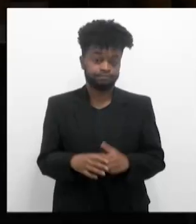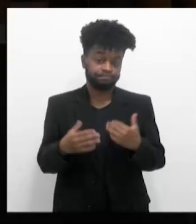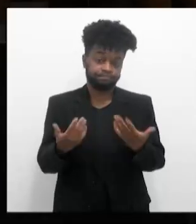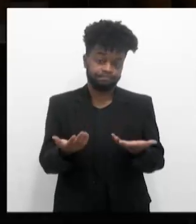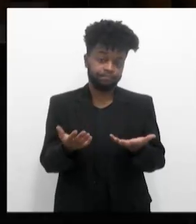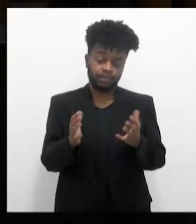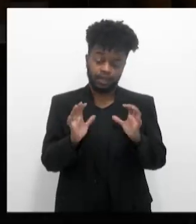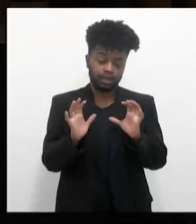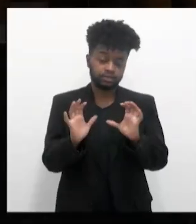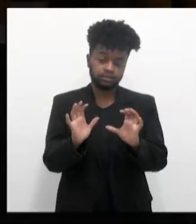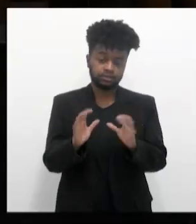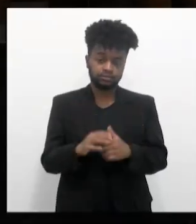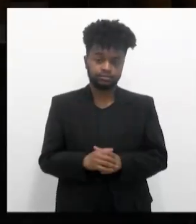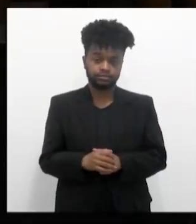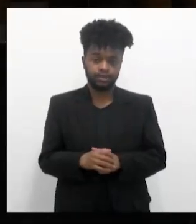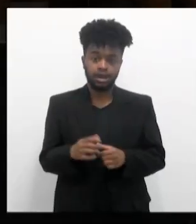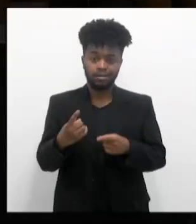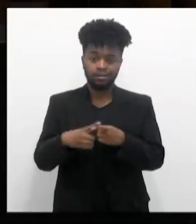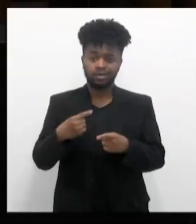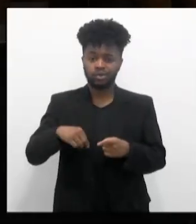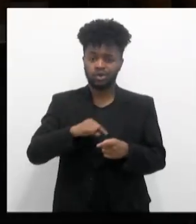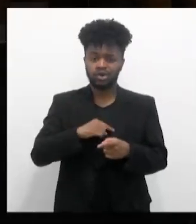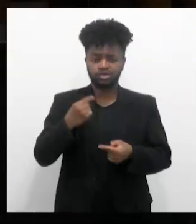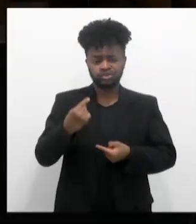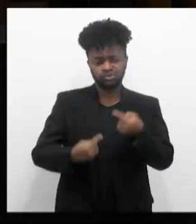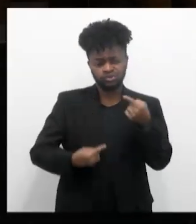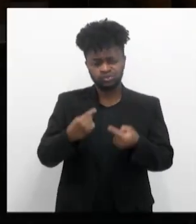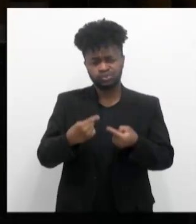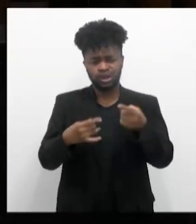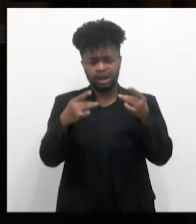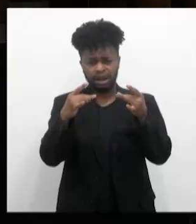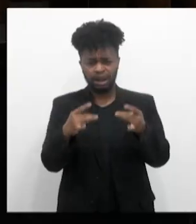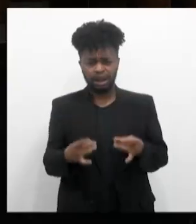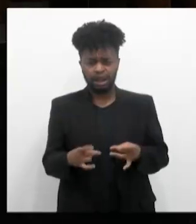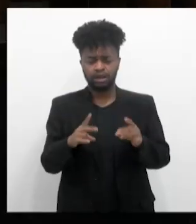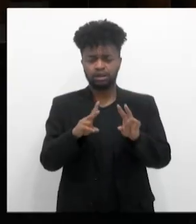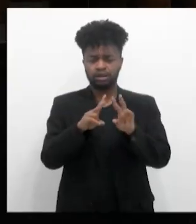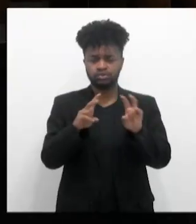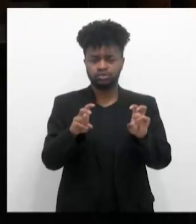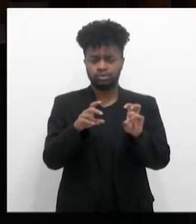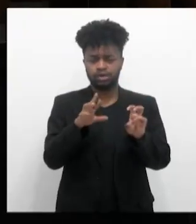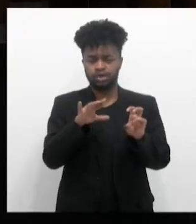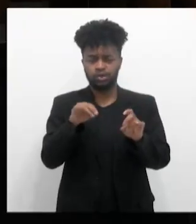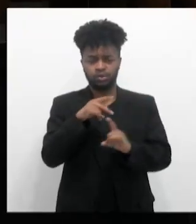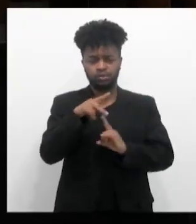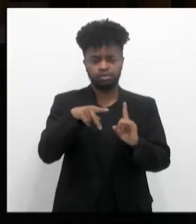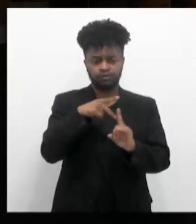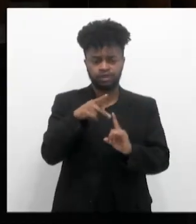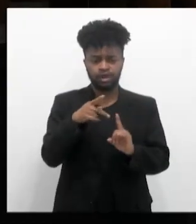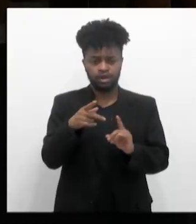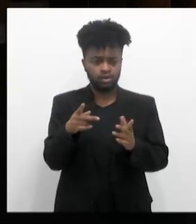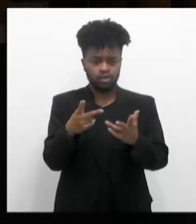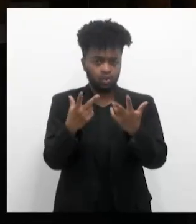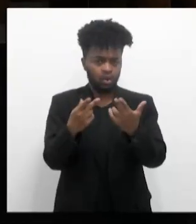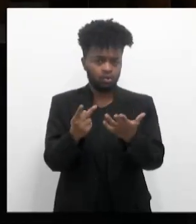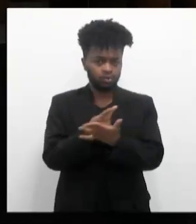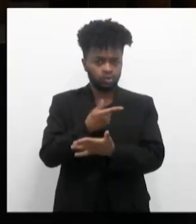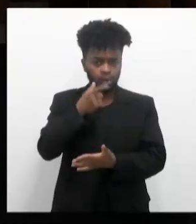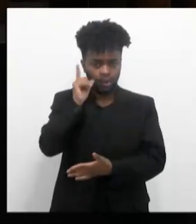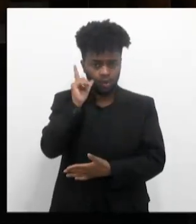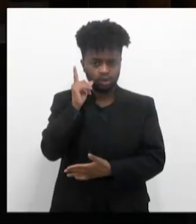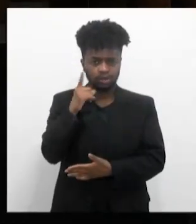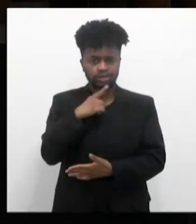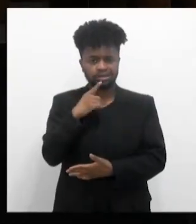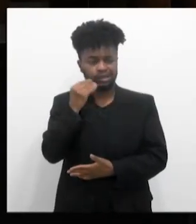esse quadro. A gente se desgasta aqui discutindo Previdência, como foi no dia de ontem, puxa para lá,